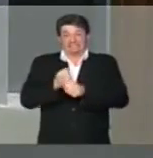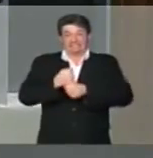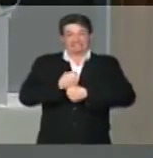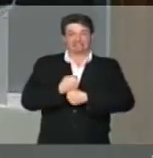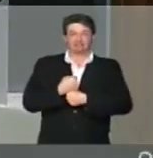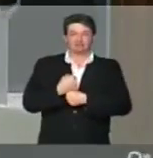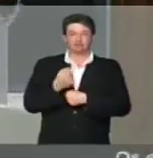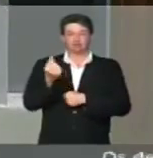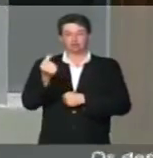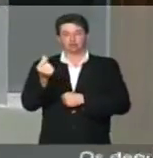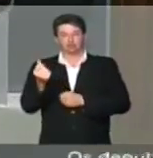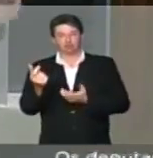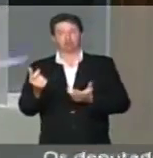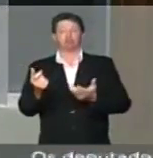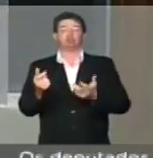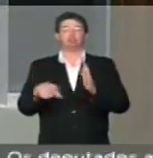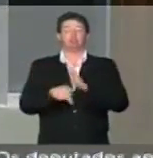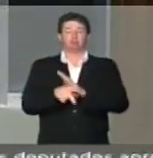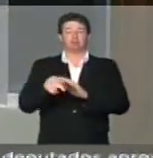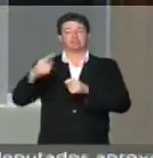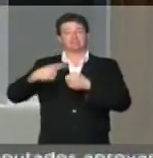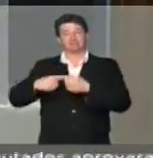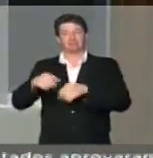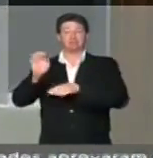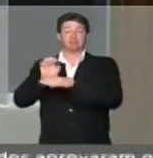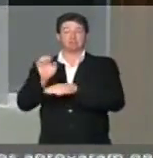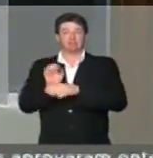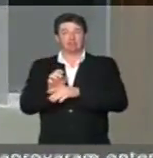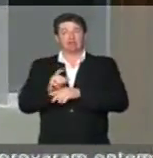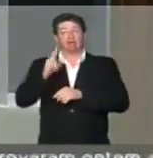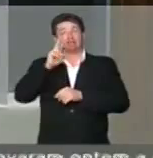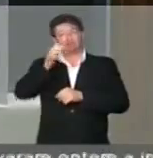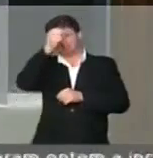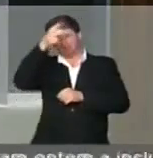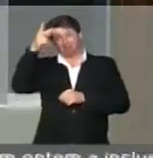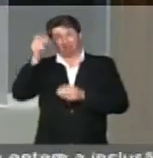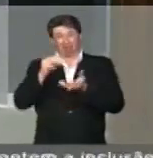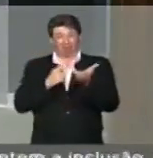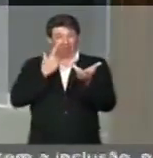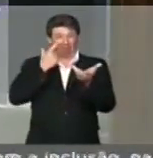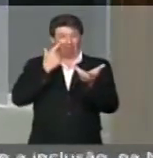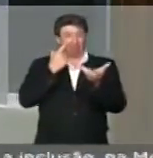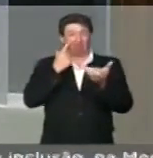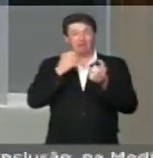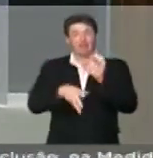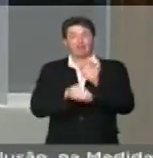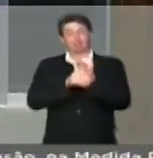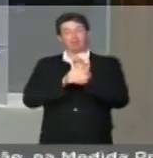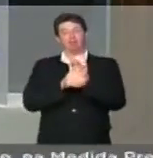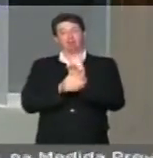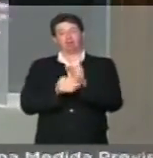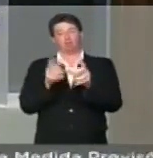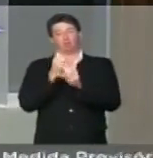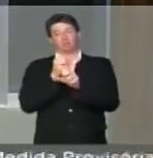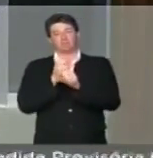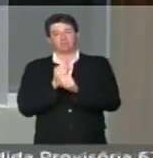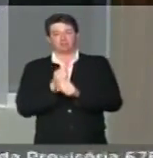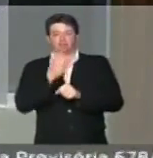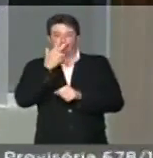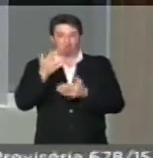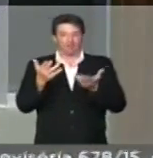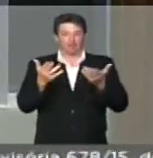municípios, a romaria de prefeitos em torno das emendas parlamentares, que são quase